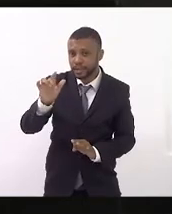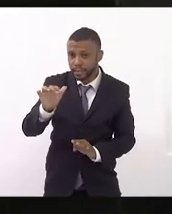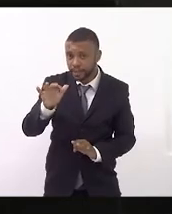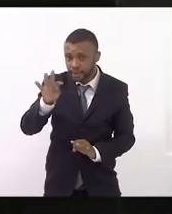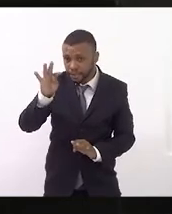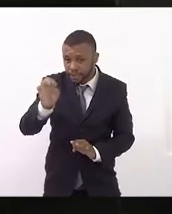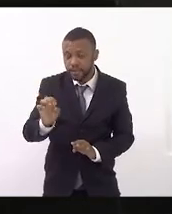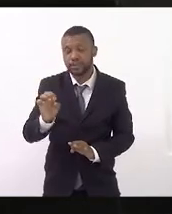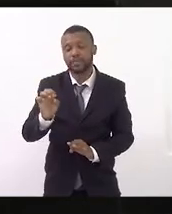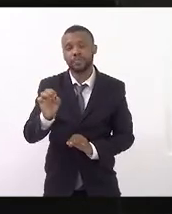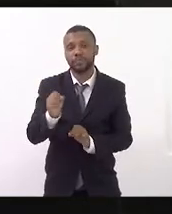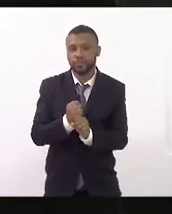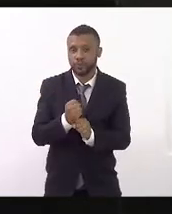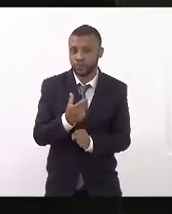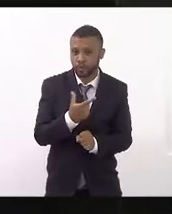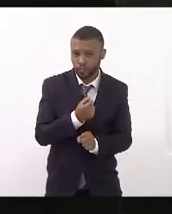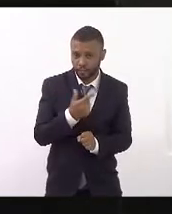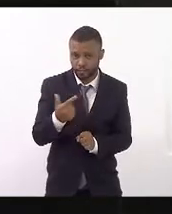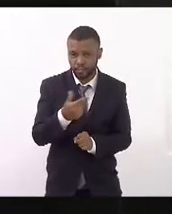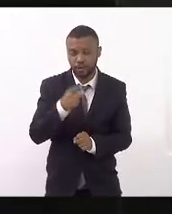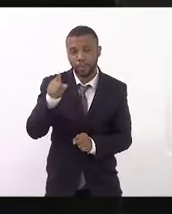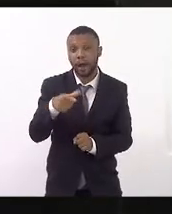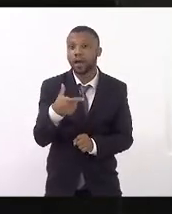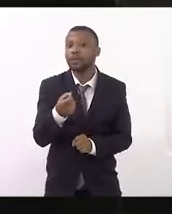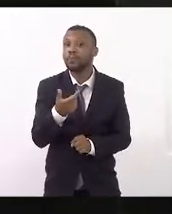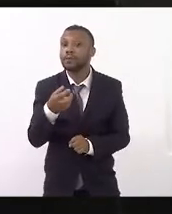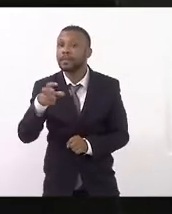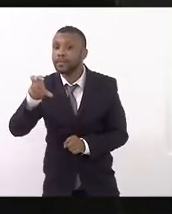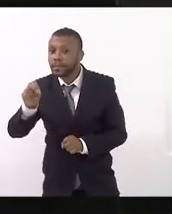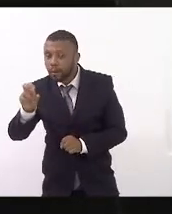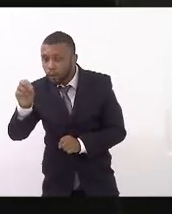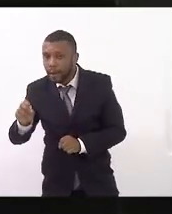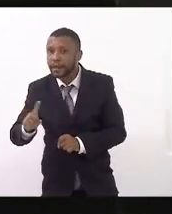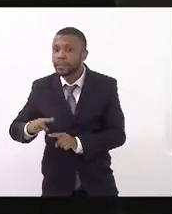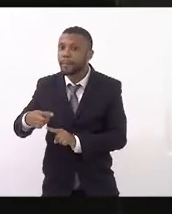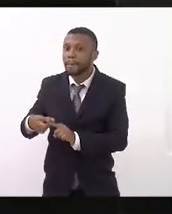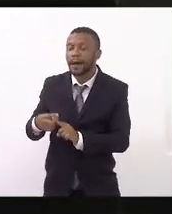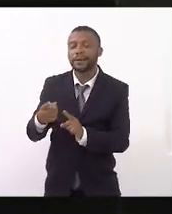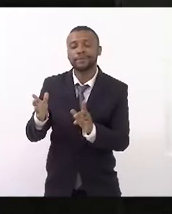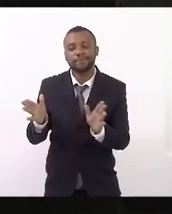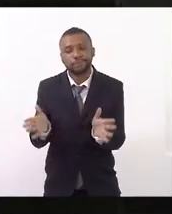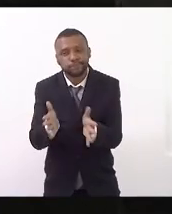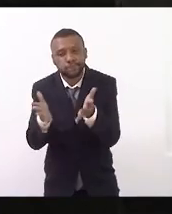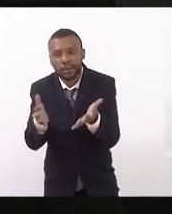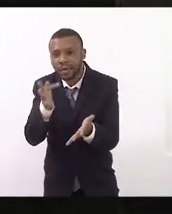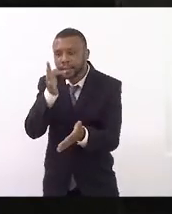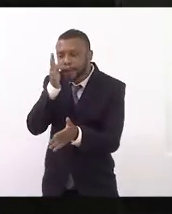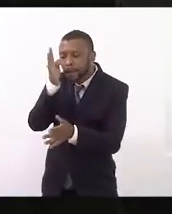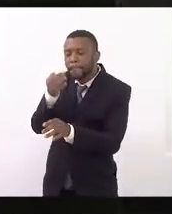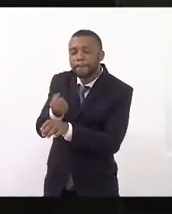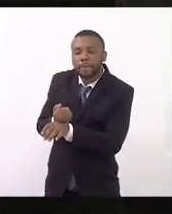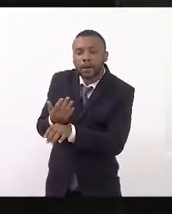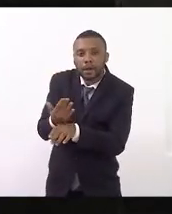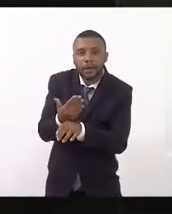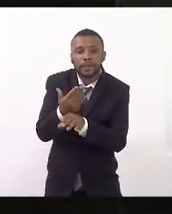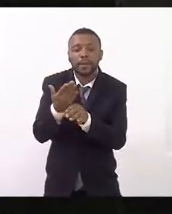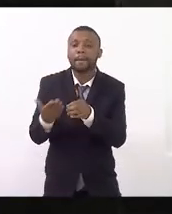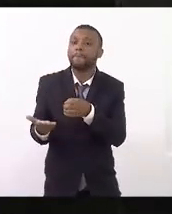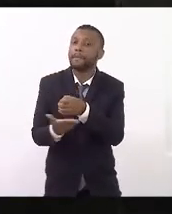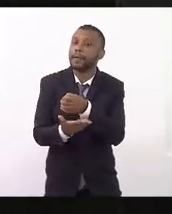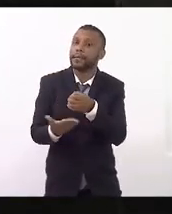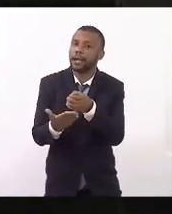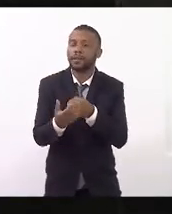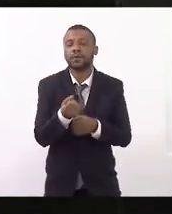2022-2050 e o Conselho Nacional de Fertilizantes e Nutrição de Plantas, baseadas em alguns estudos de